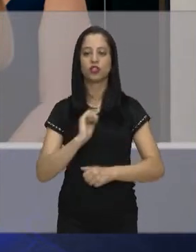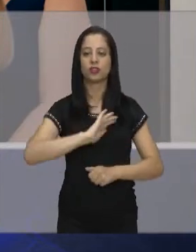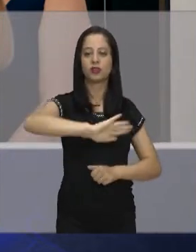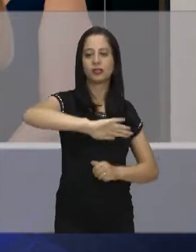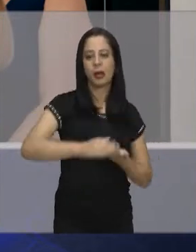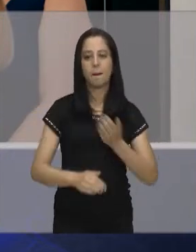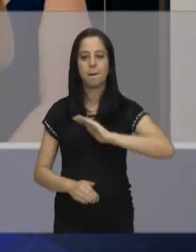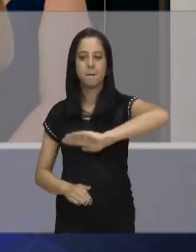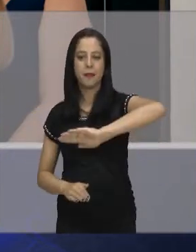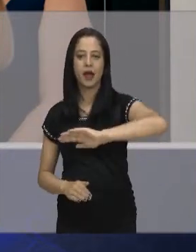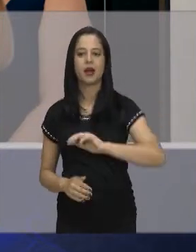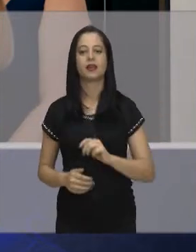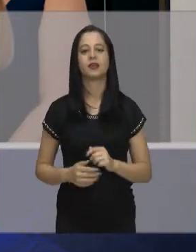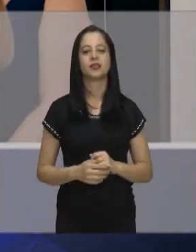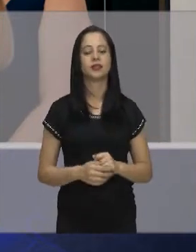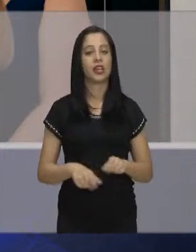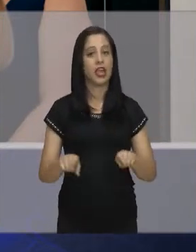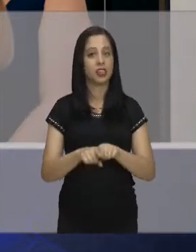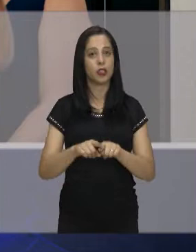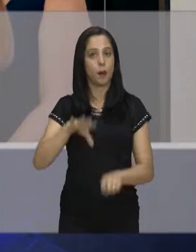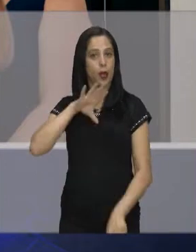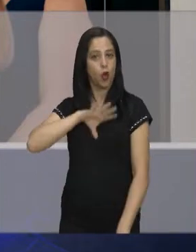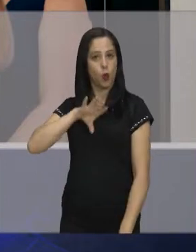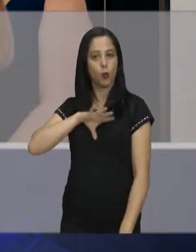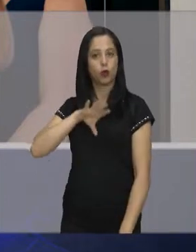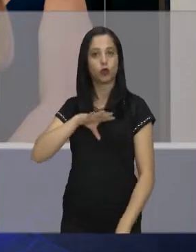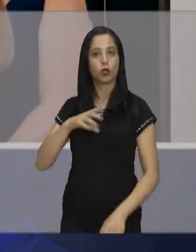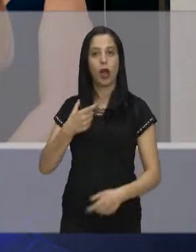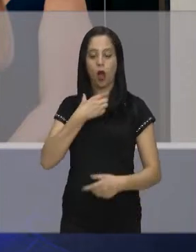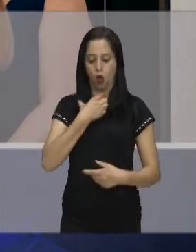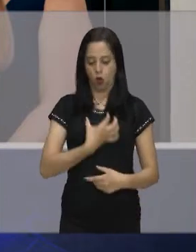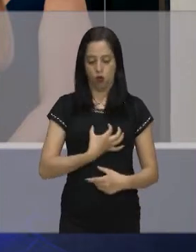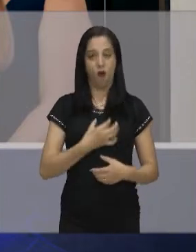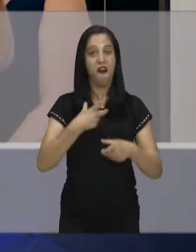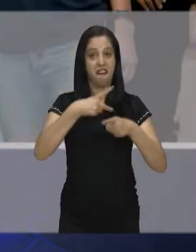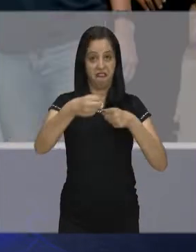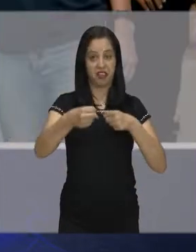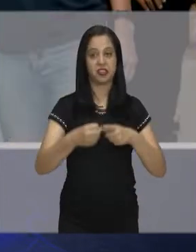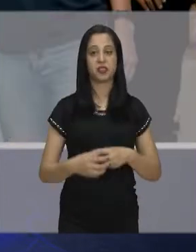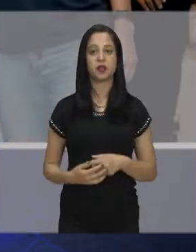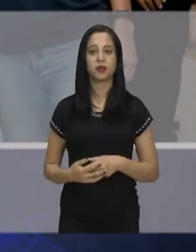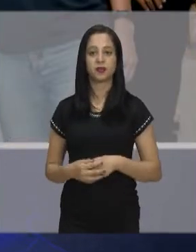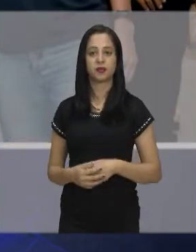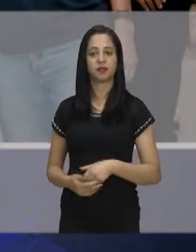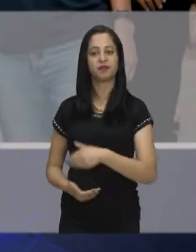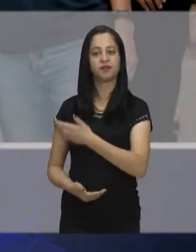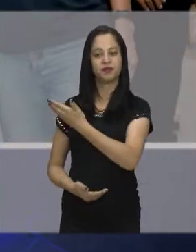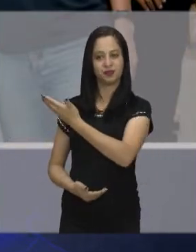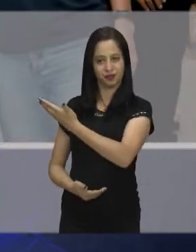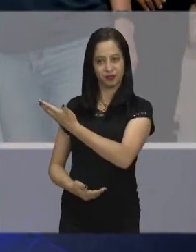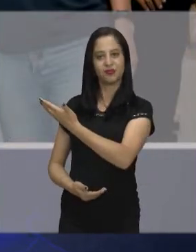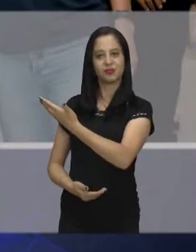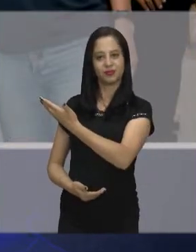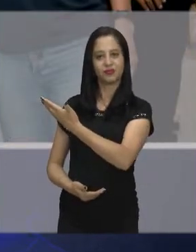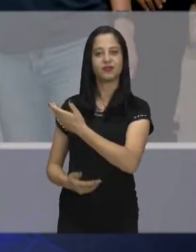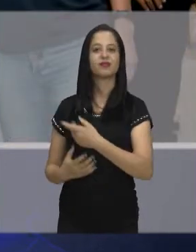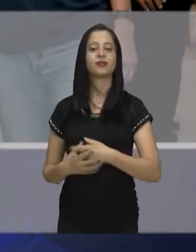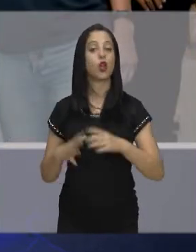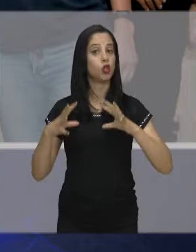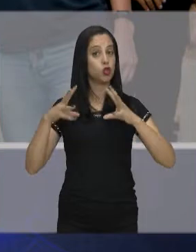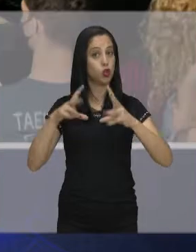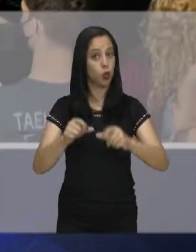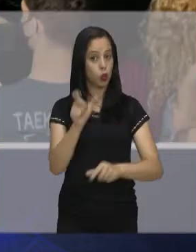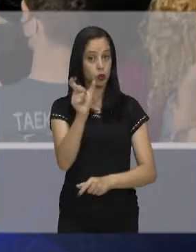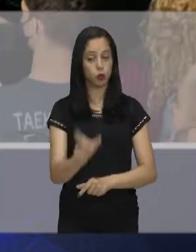exemplo, no Portugal Open, ganhando medalha no Mundial de Taekwondo. Próximo. Aí o pessoal, todos os